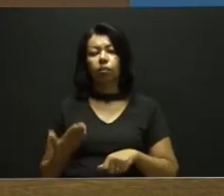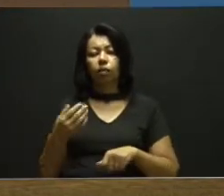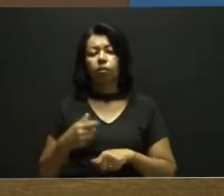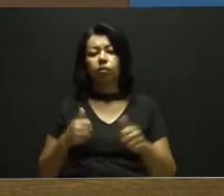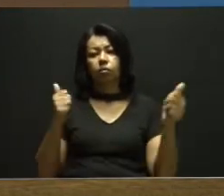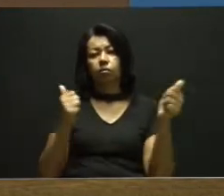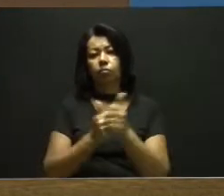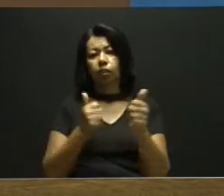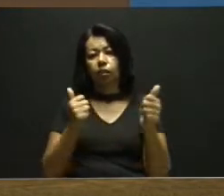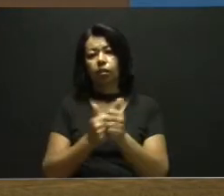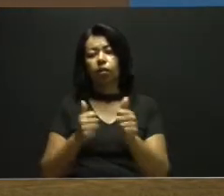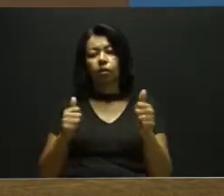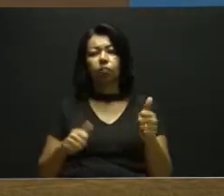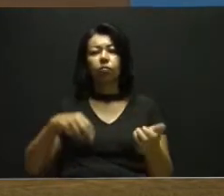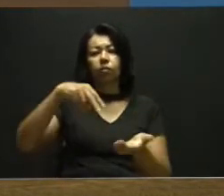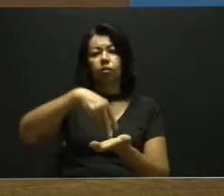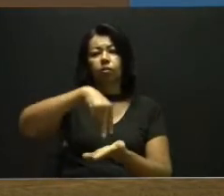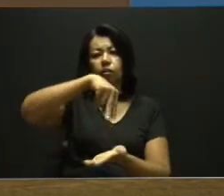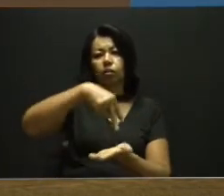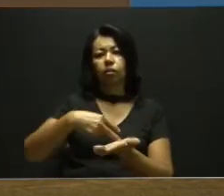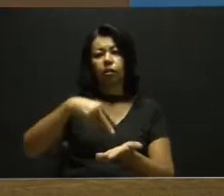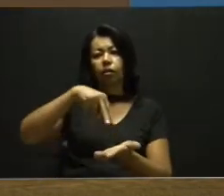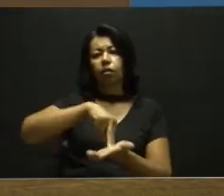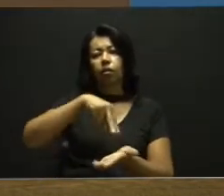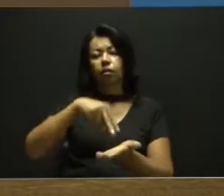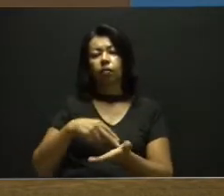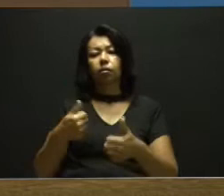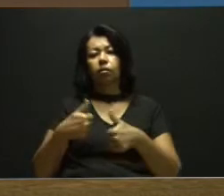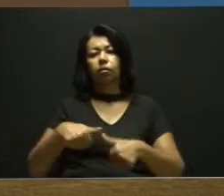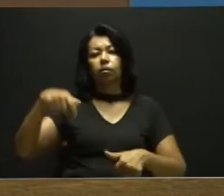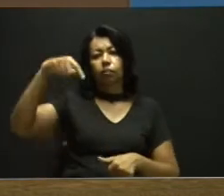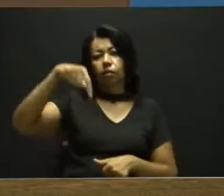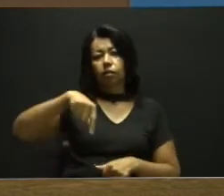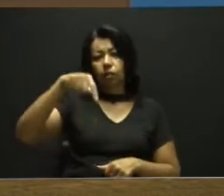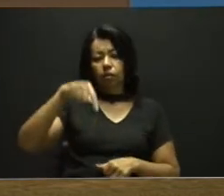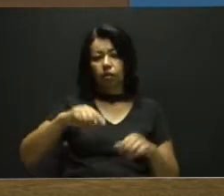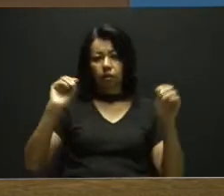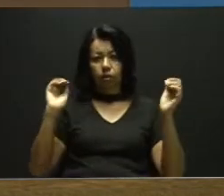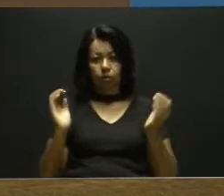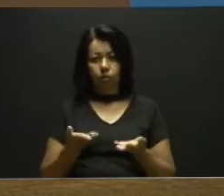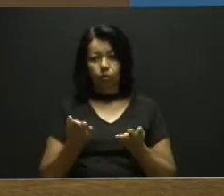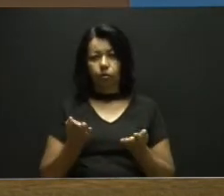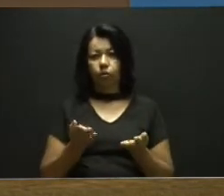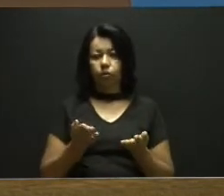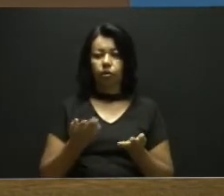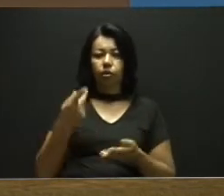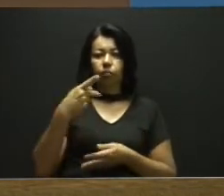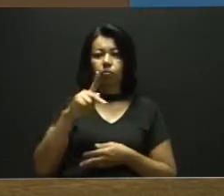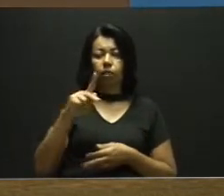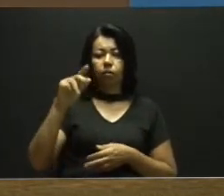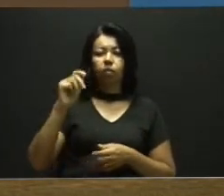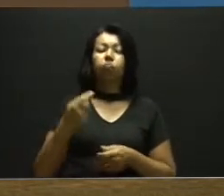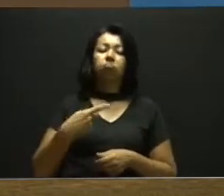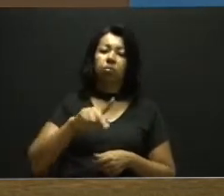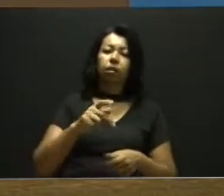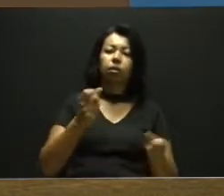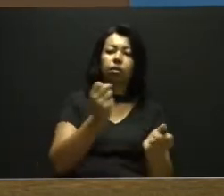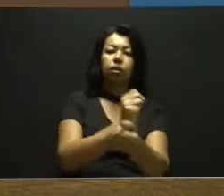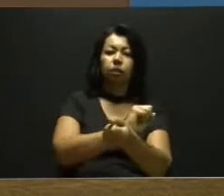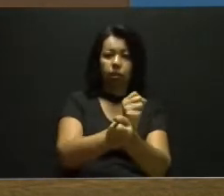próximo da dança estamos aqui hoje por aqueles escravos